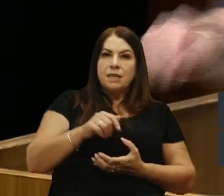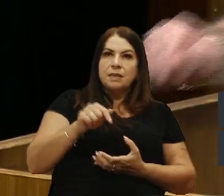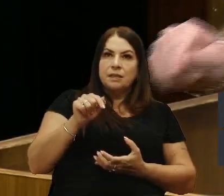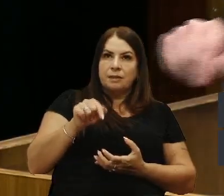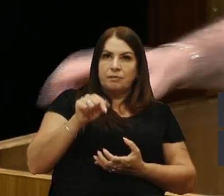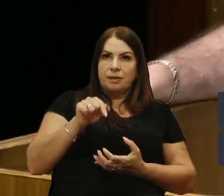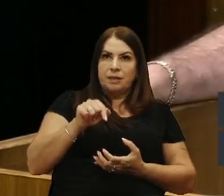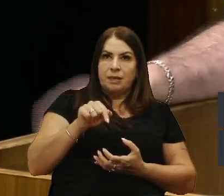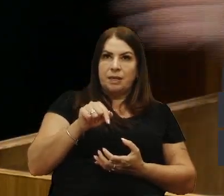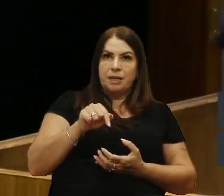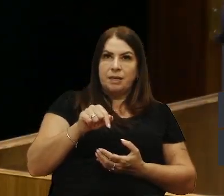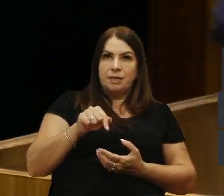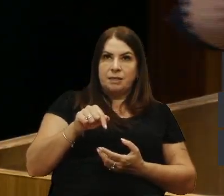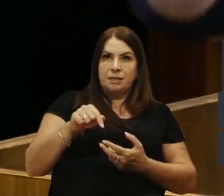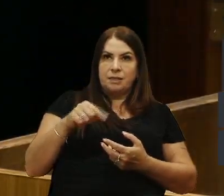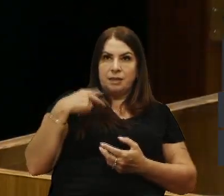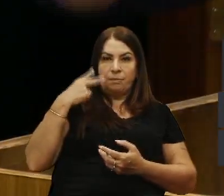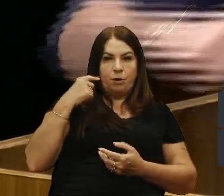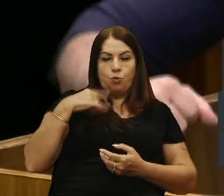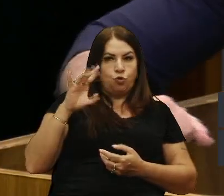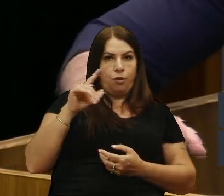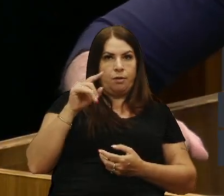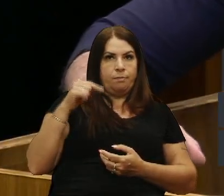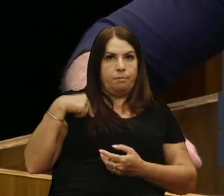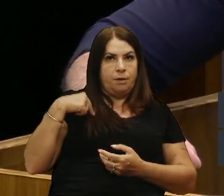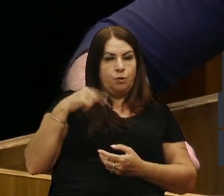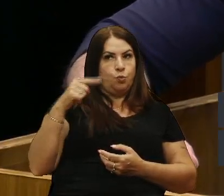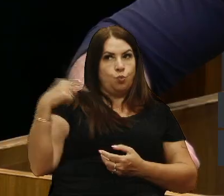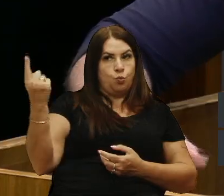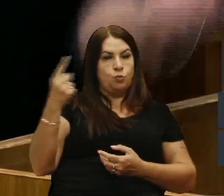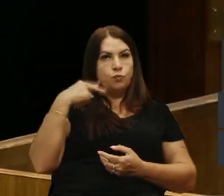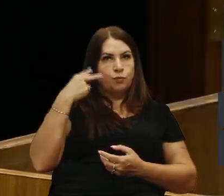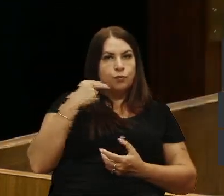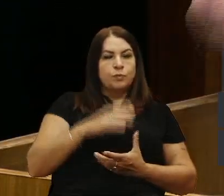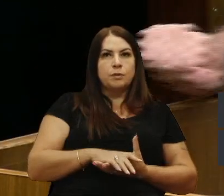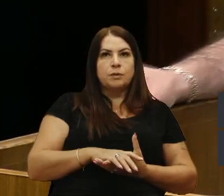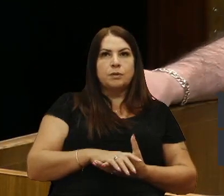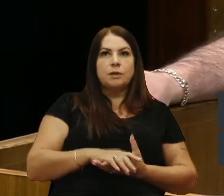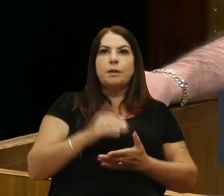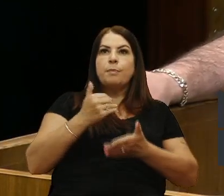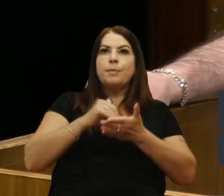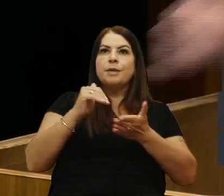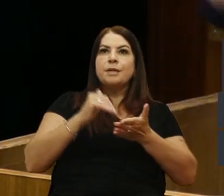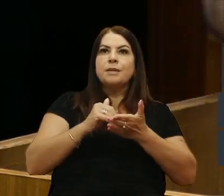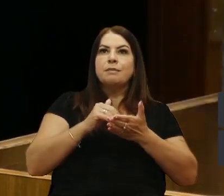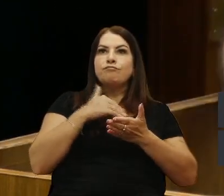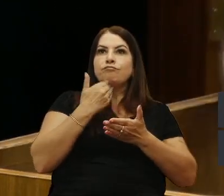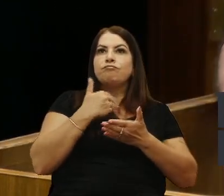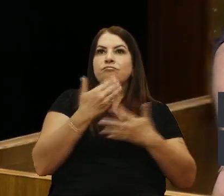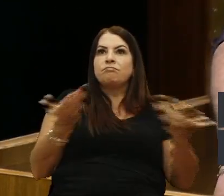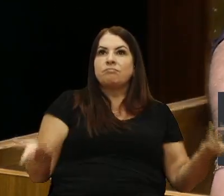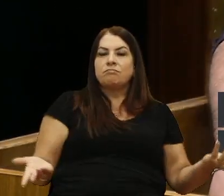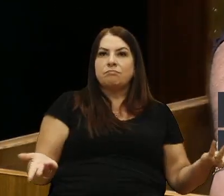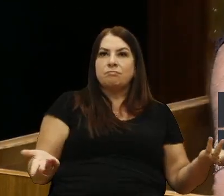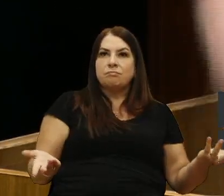desse poder legislativo, não só minha, como dos outros vereadores, para o secretário não serve para